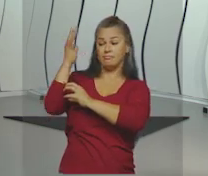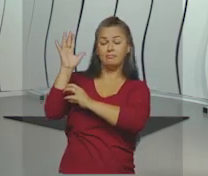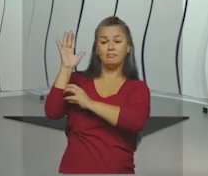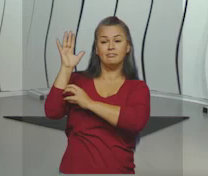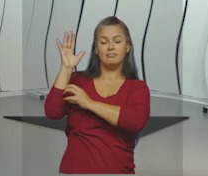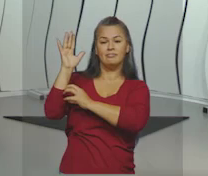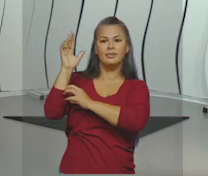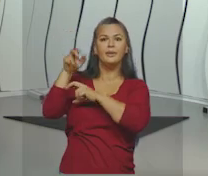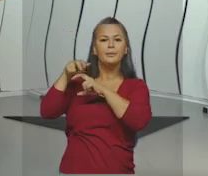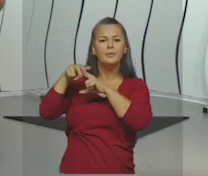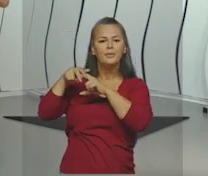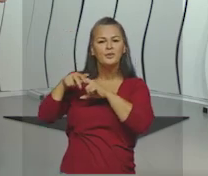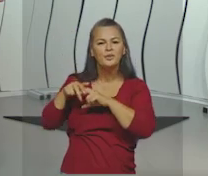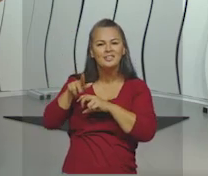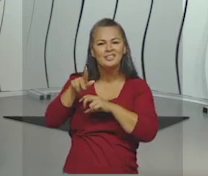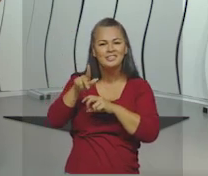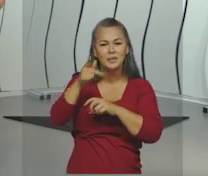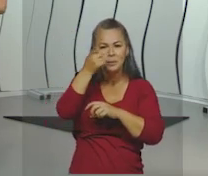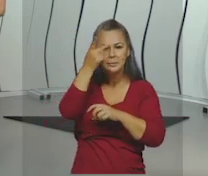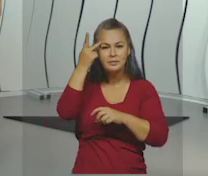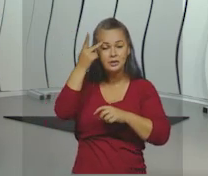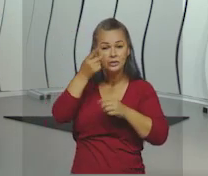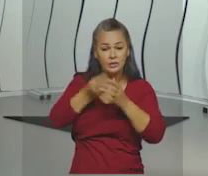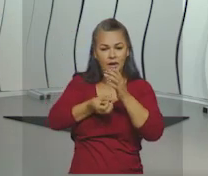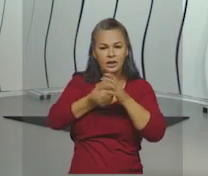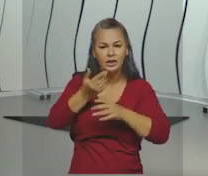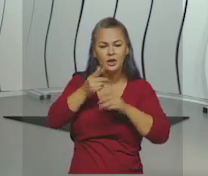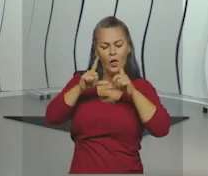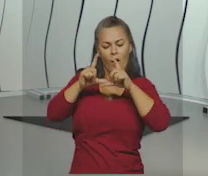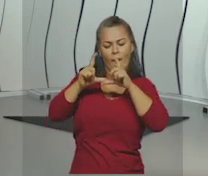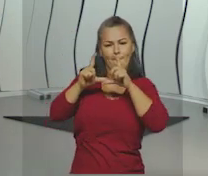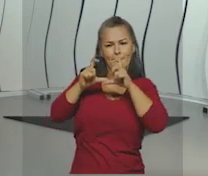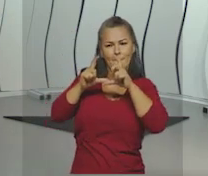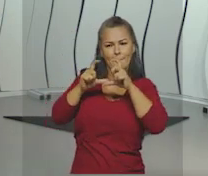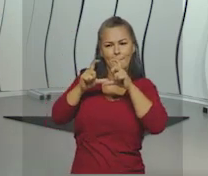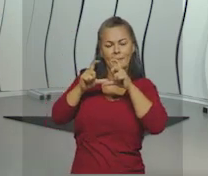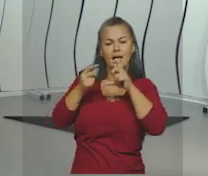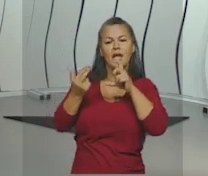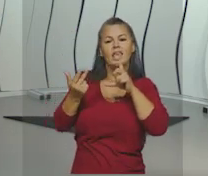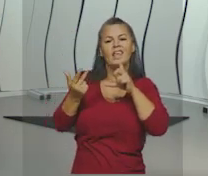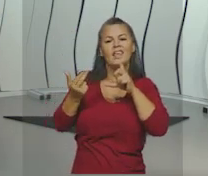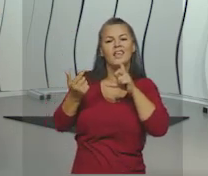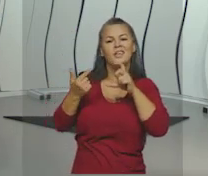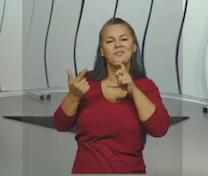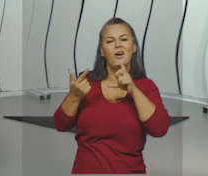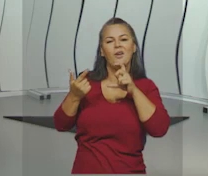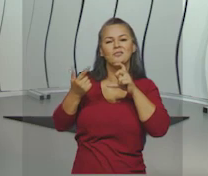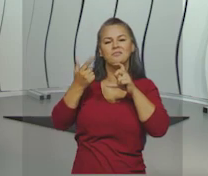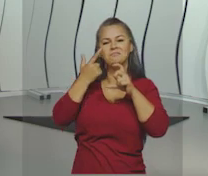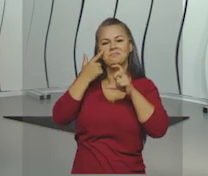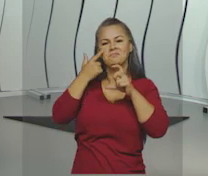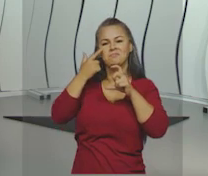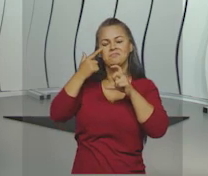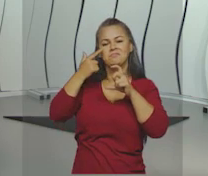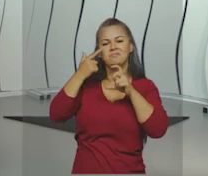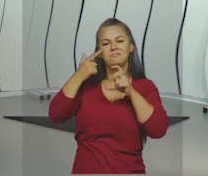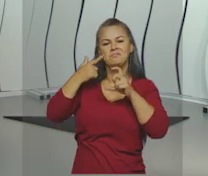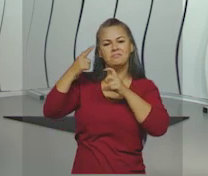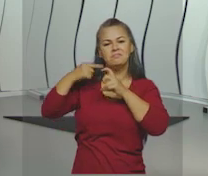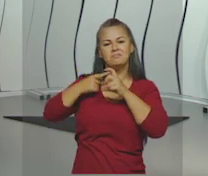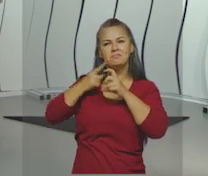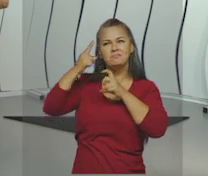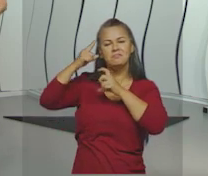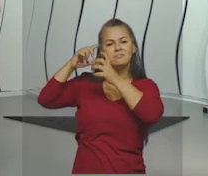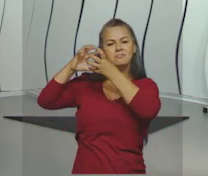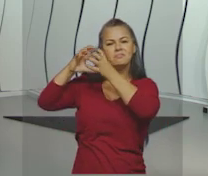máquinas fotográficas, tá, gente? A máquina fotográfica, ela então, ela percebe o objeto